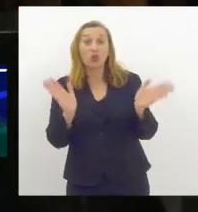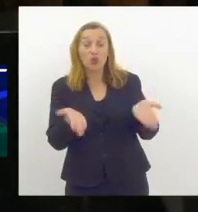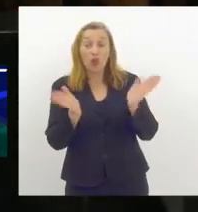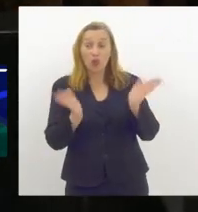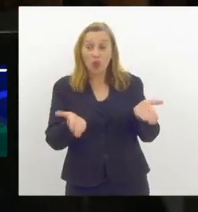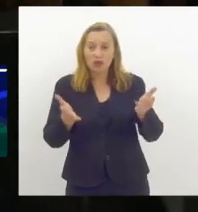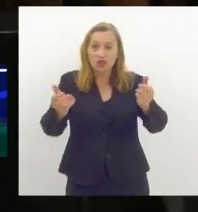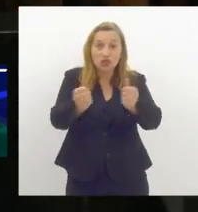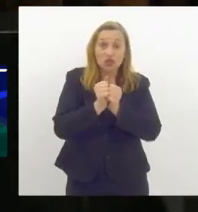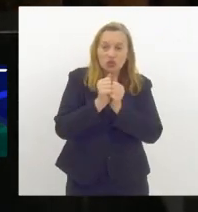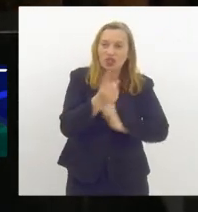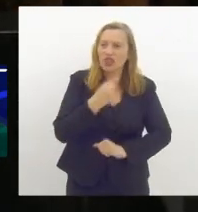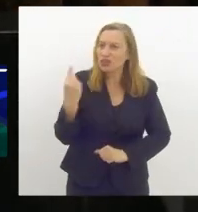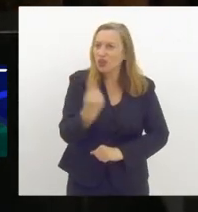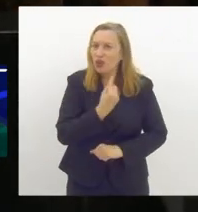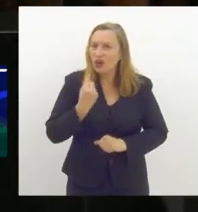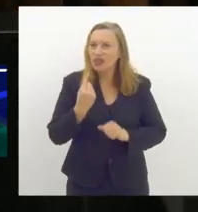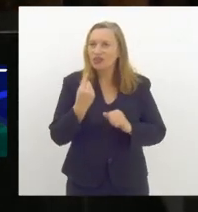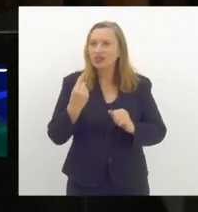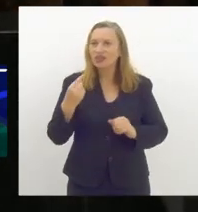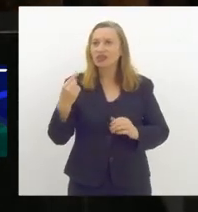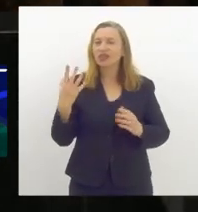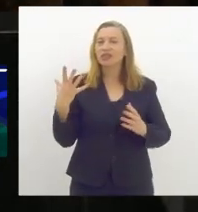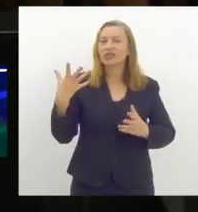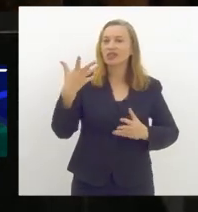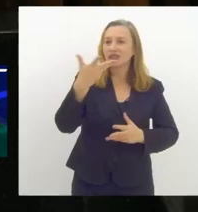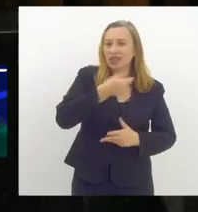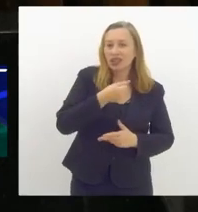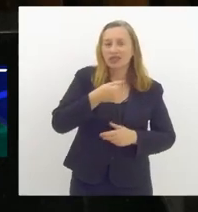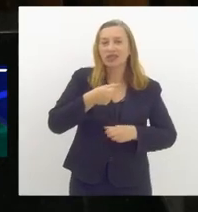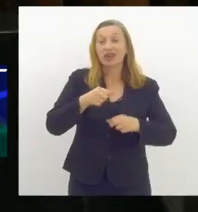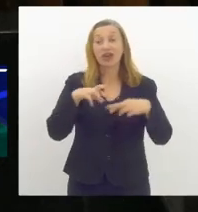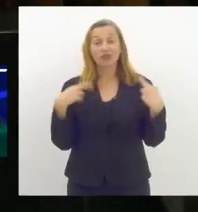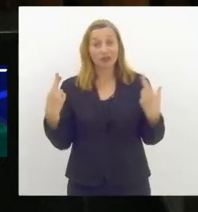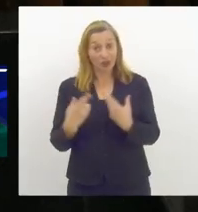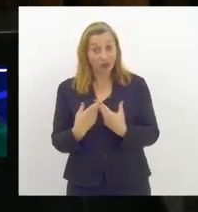se juntam a nós nessa bonito a sessão